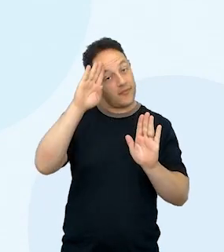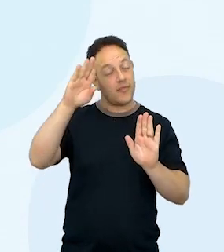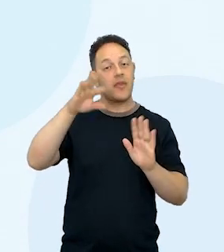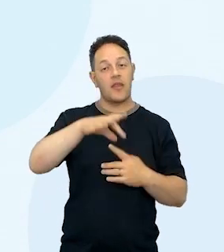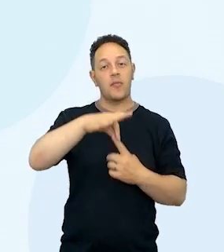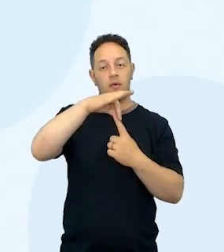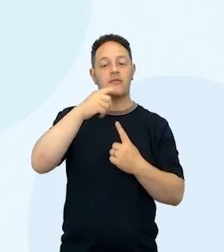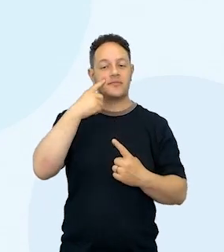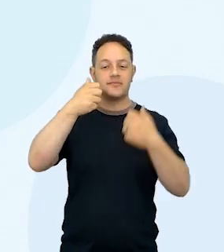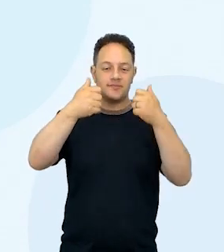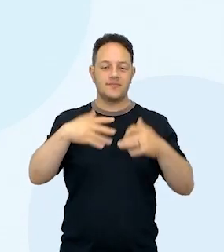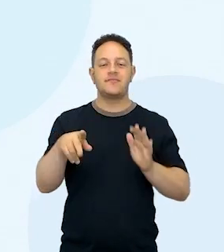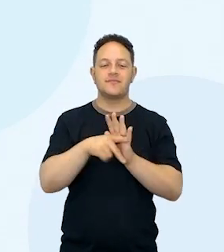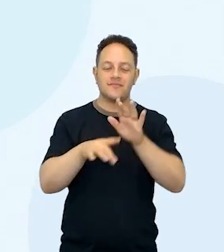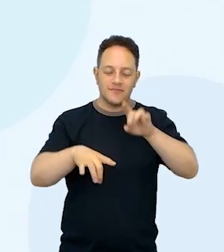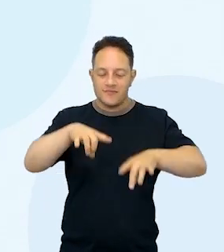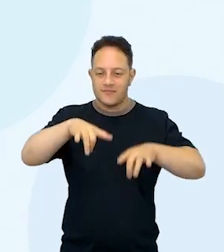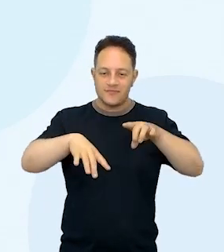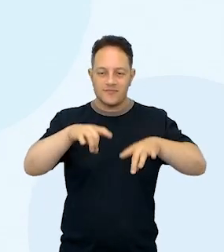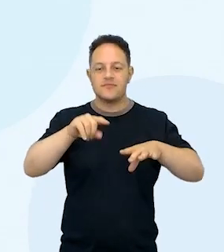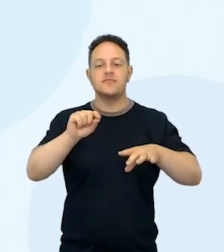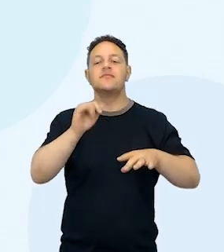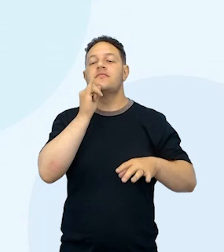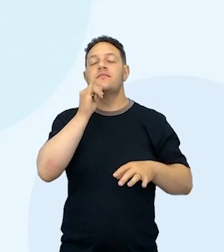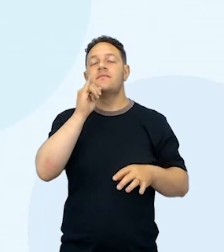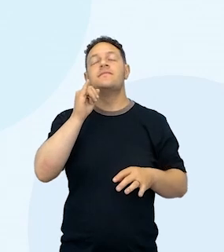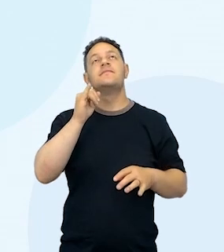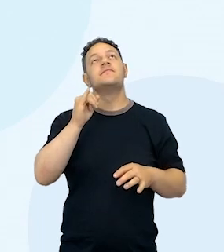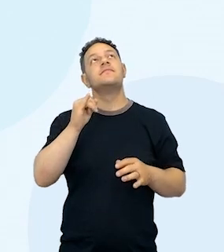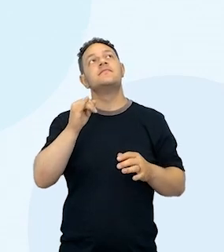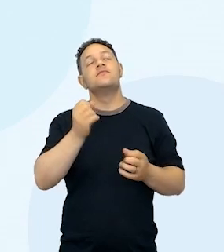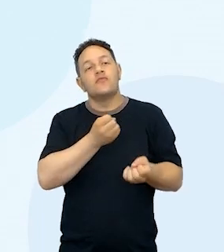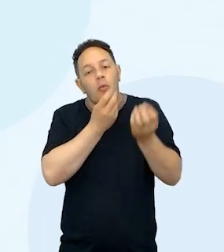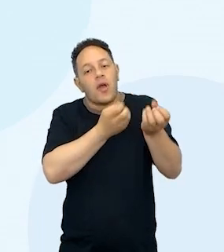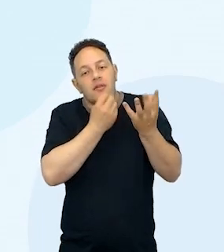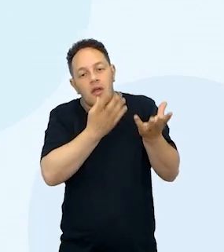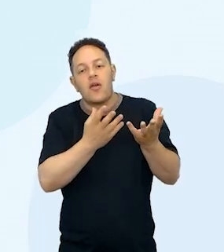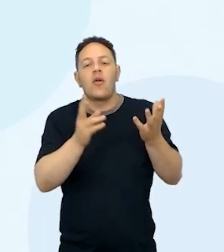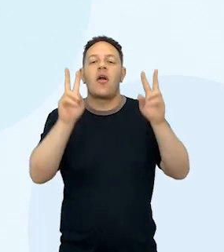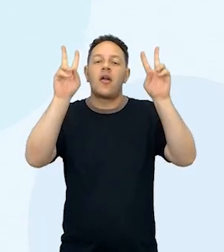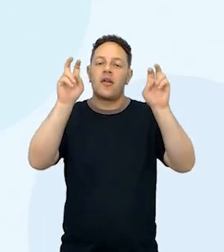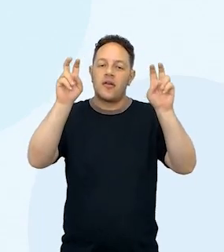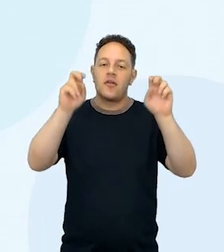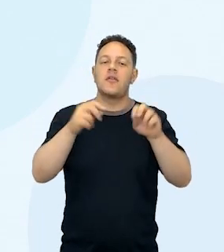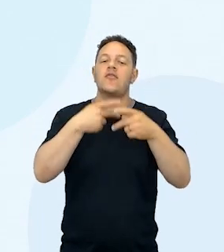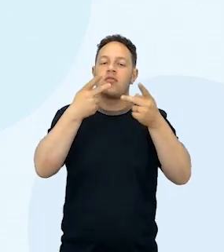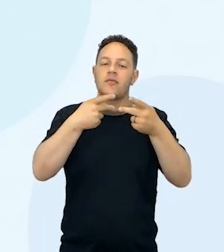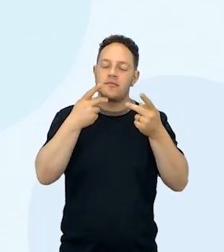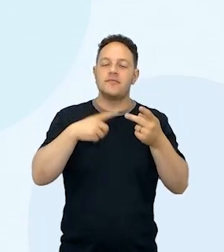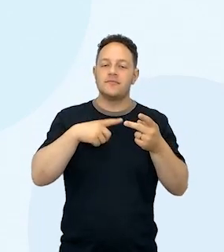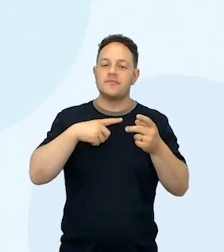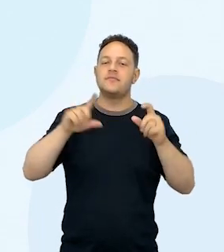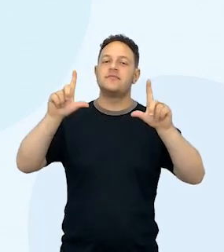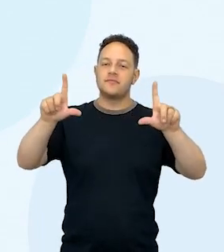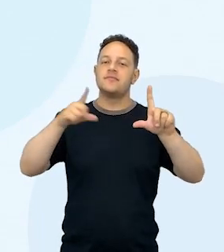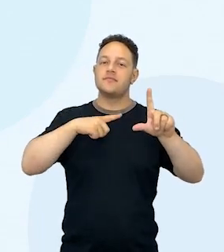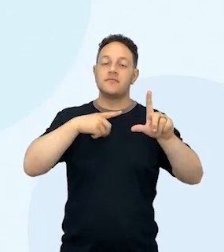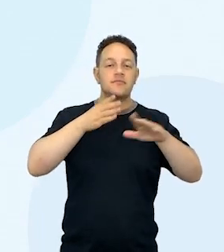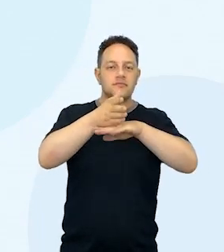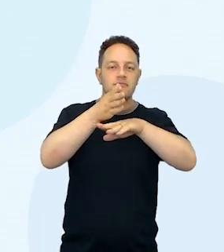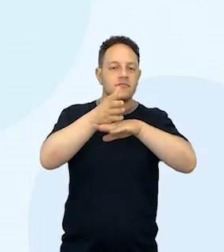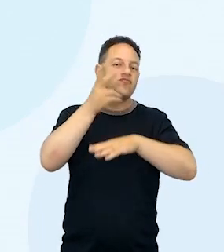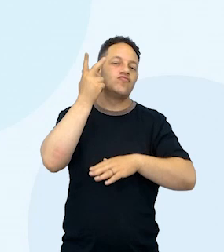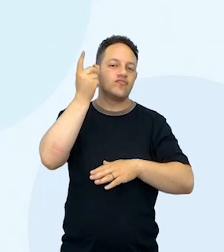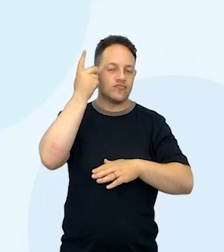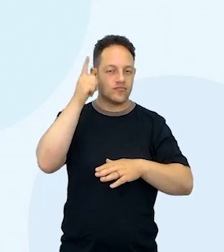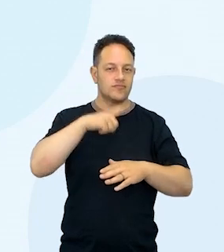gente apresentou na oficina, né? Algumas informações e dados abertos que são disponibilizados em plataformas de acesso público